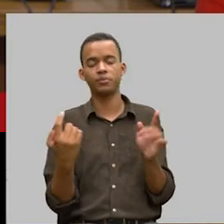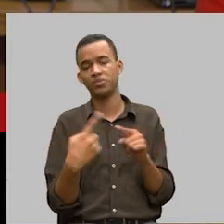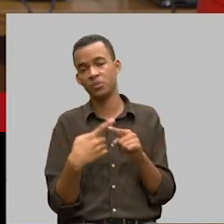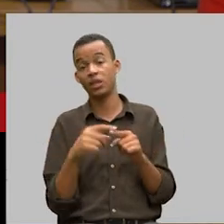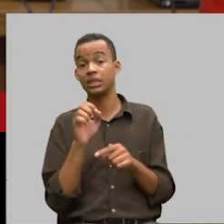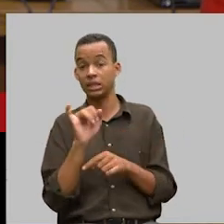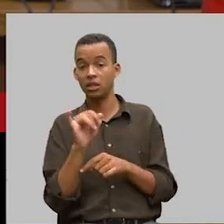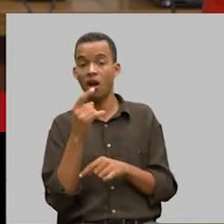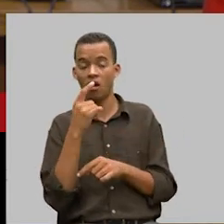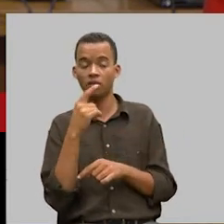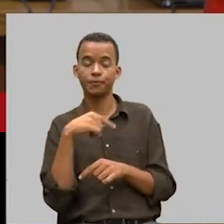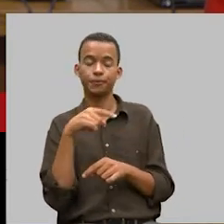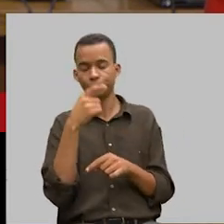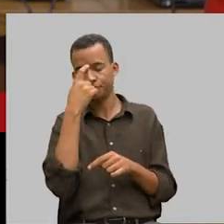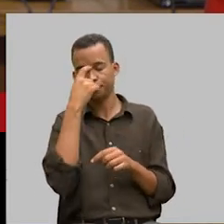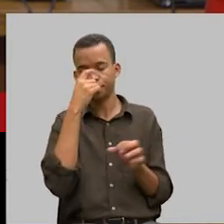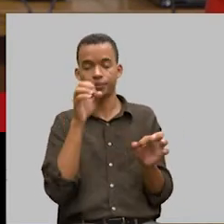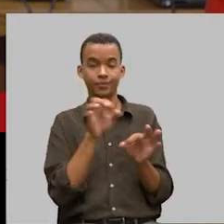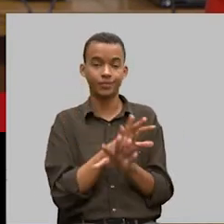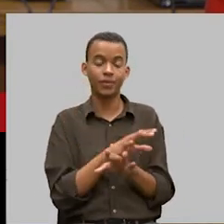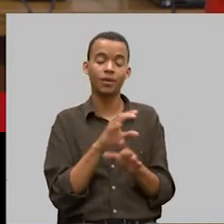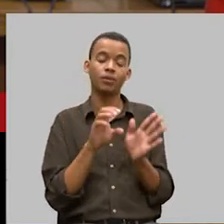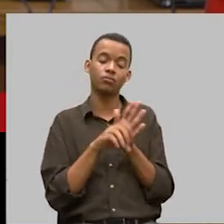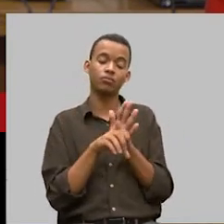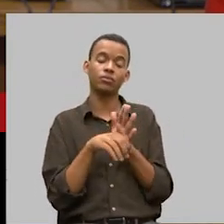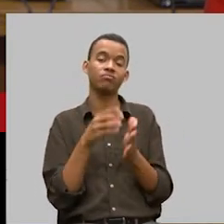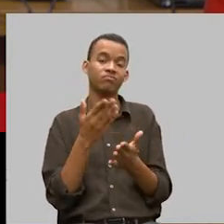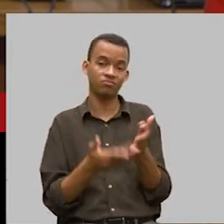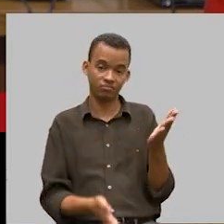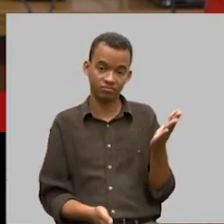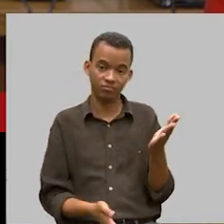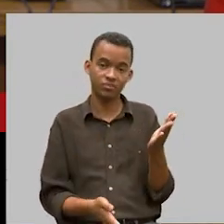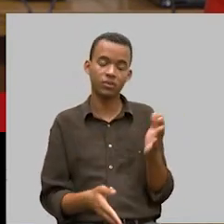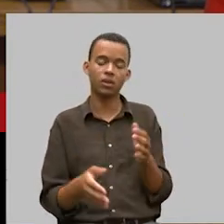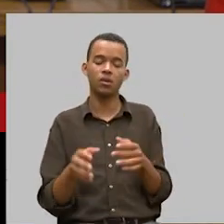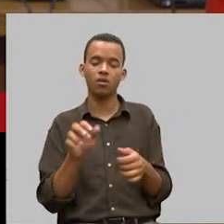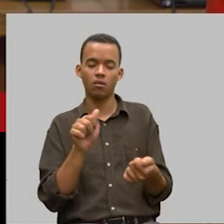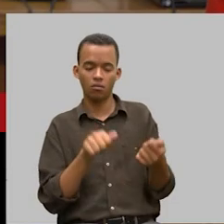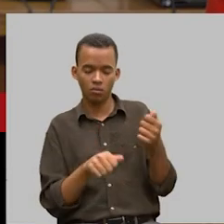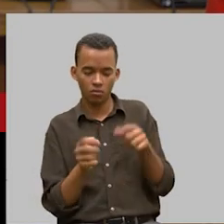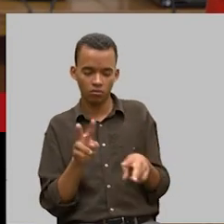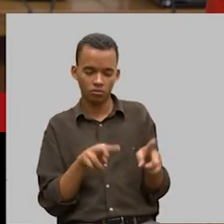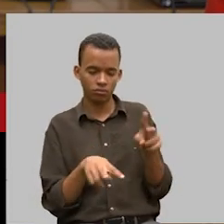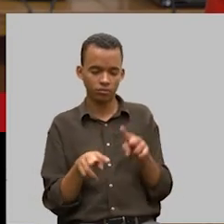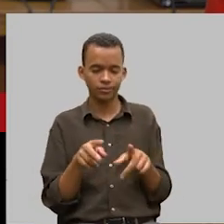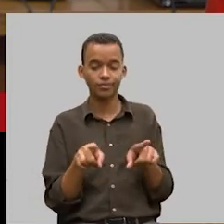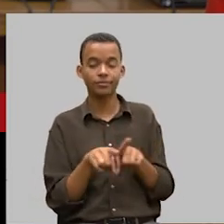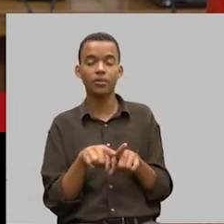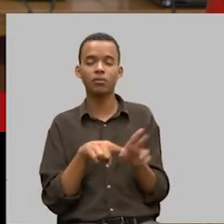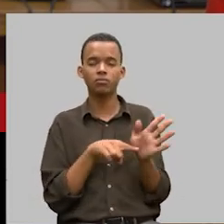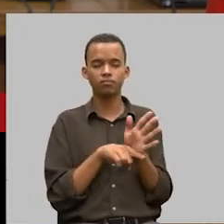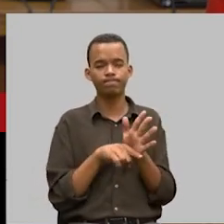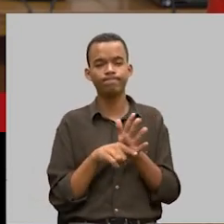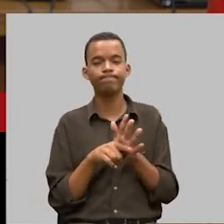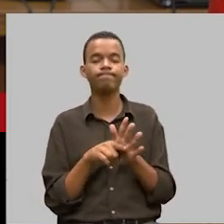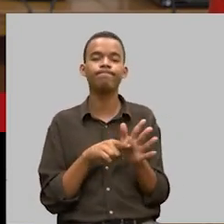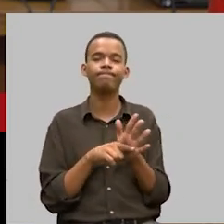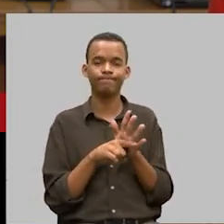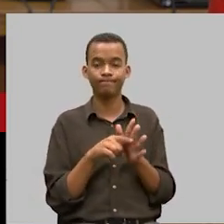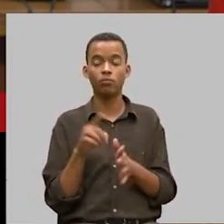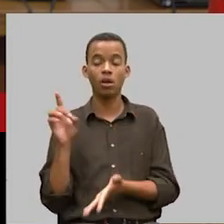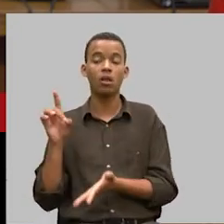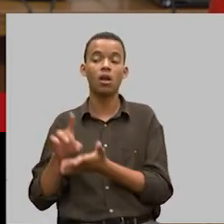dessa forma esse conceito perde a sua capacidade de análise e a sua capacidade de intervenção no